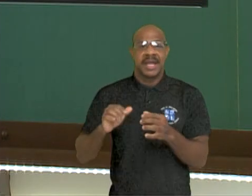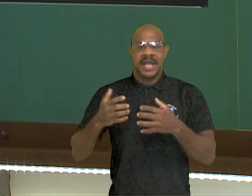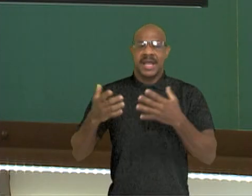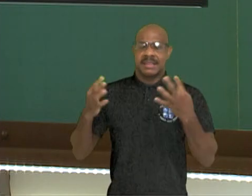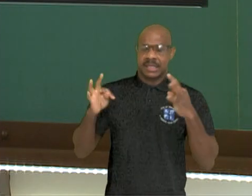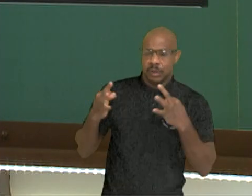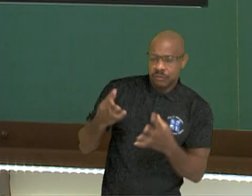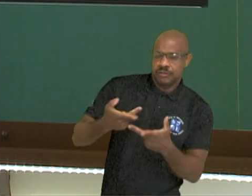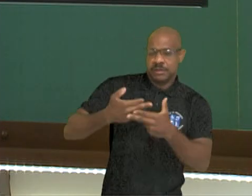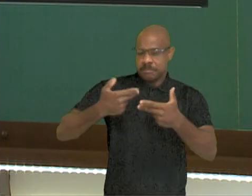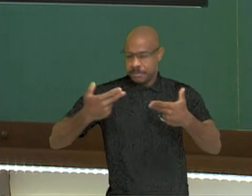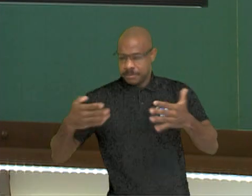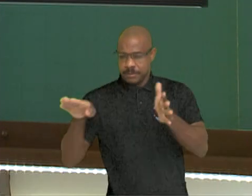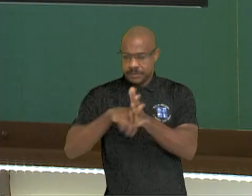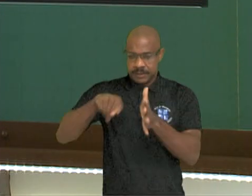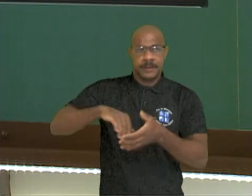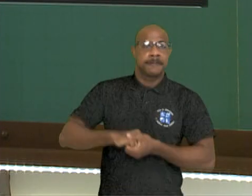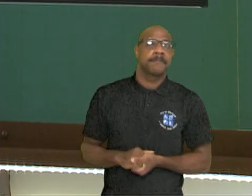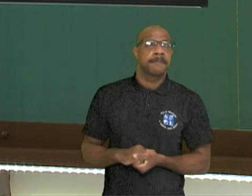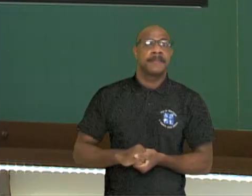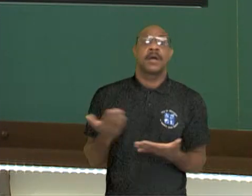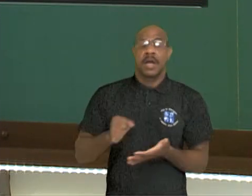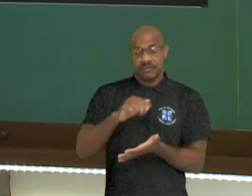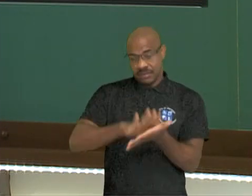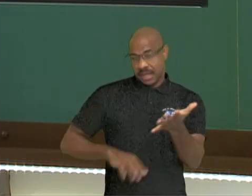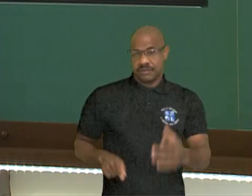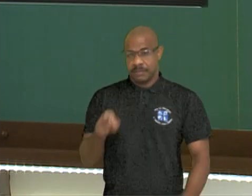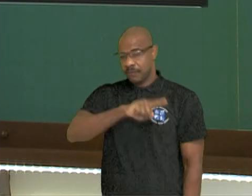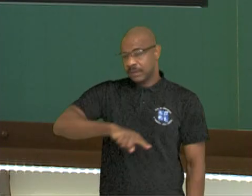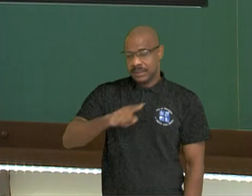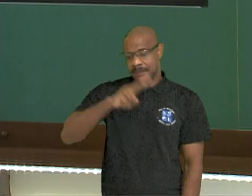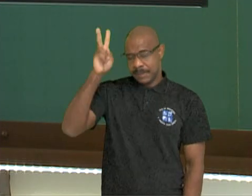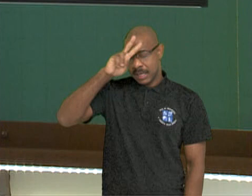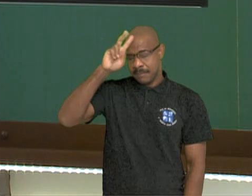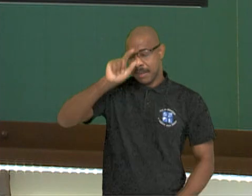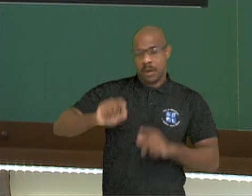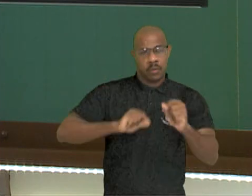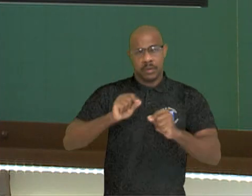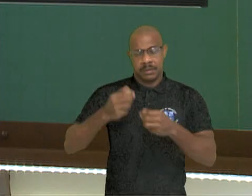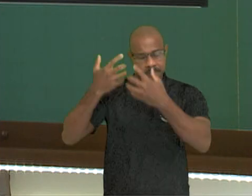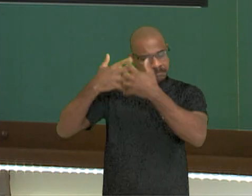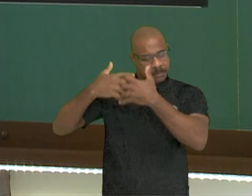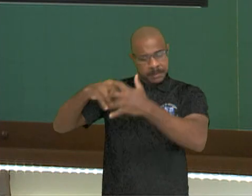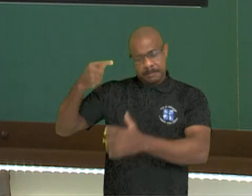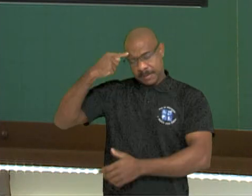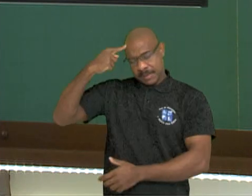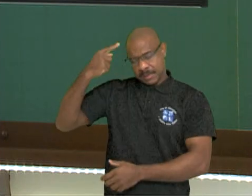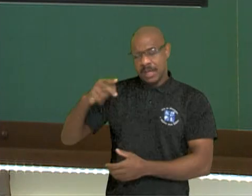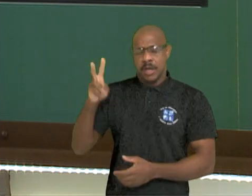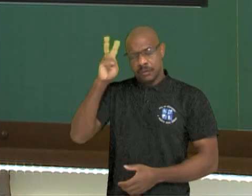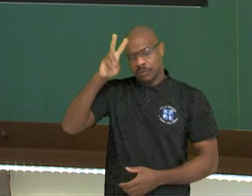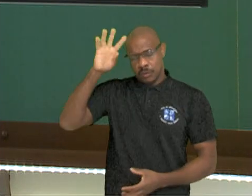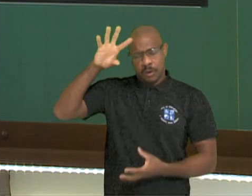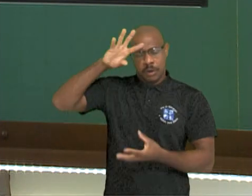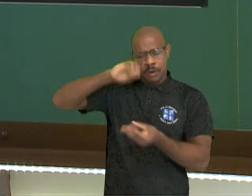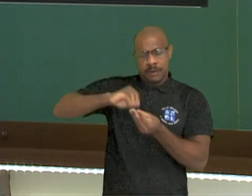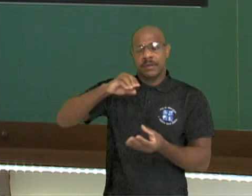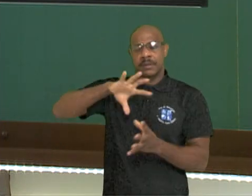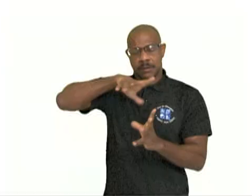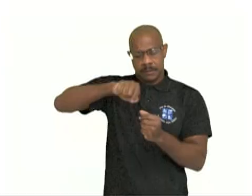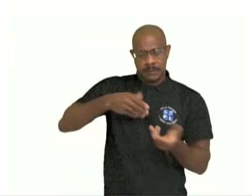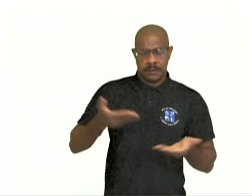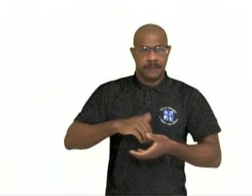do nosso planeta. E aí, atividadezinha para a gente relembrar e refletir toda essa história do planeta Terra